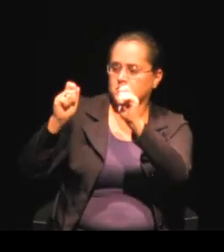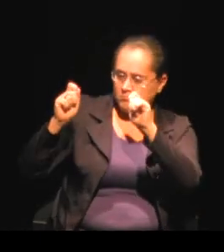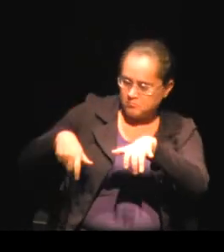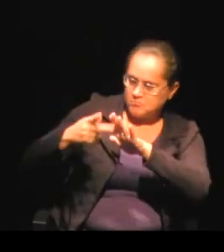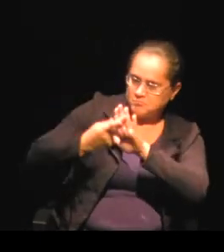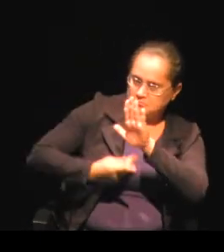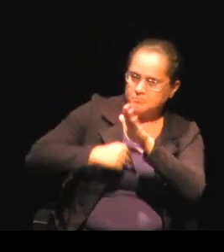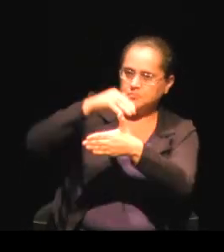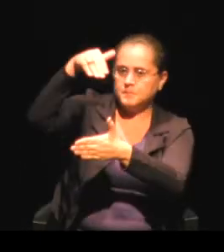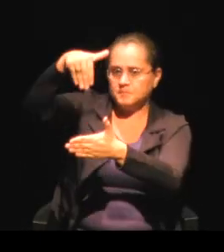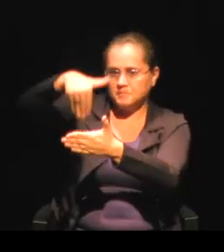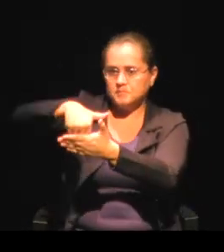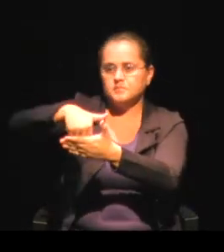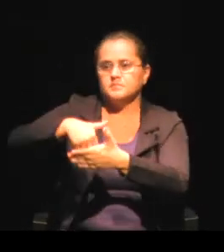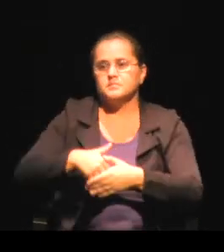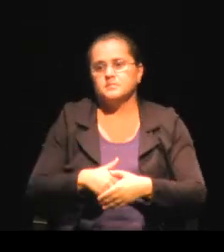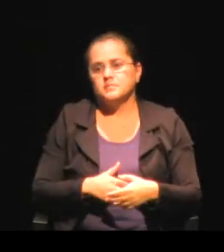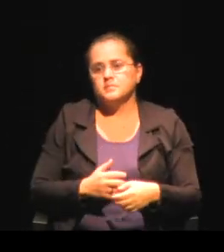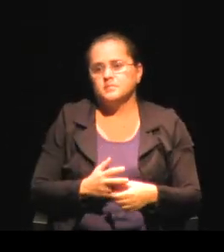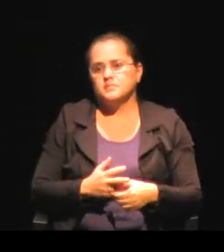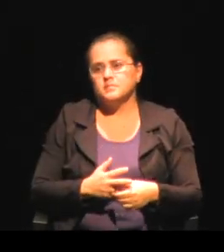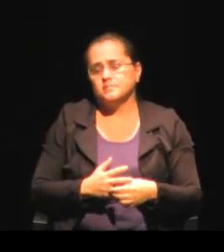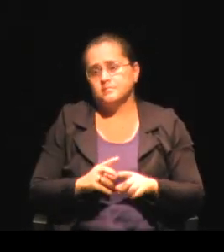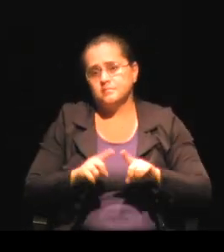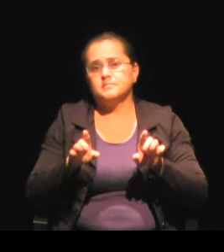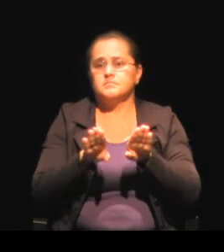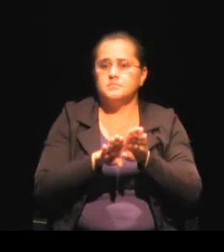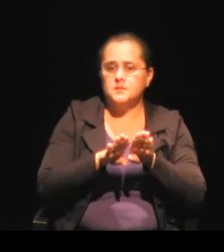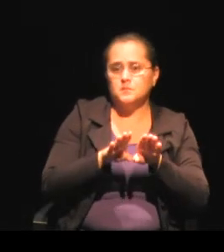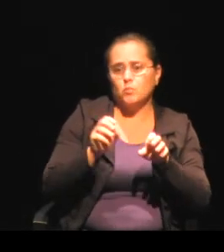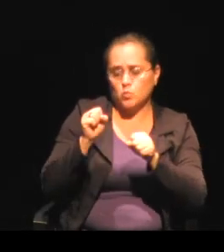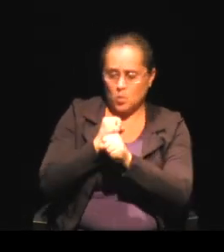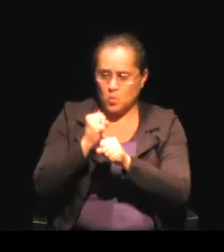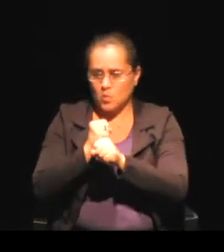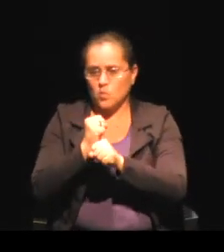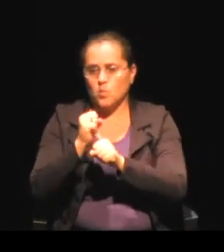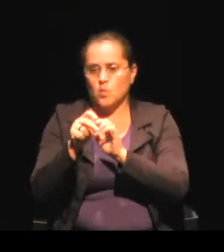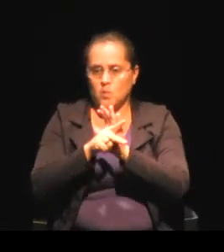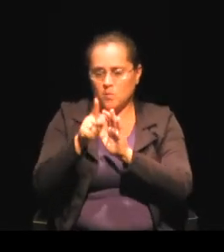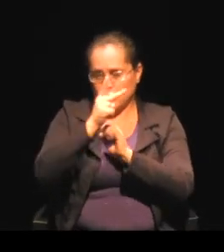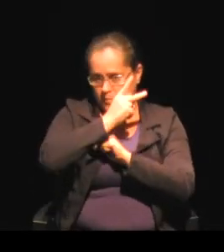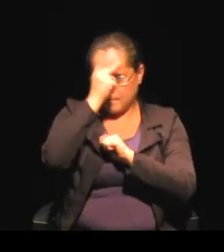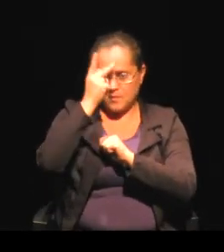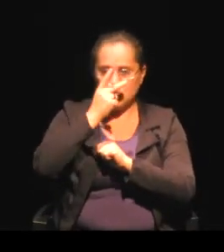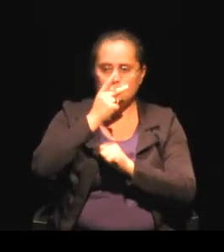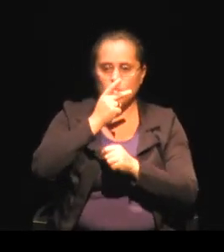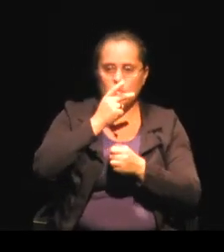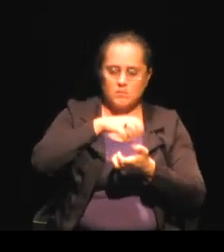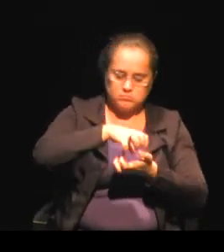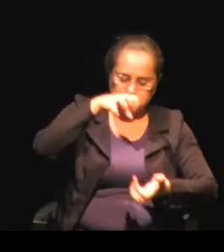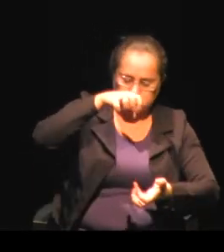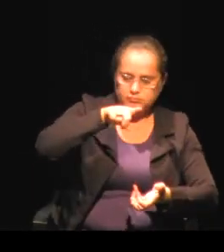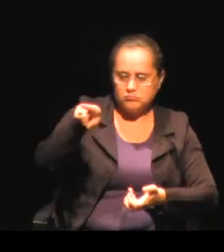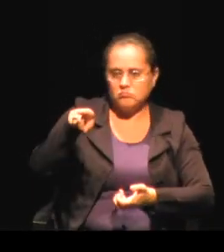um edifício que abrigasse o programa, afinal, que ele respondia aqui, mas, ao mesmo tempo, construir um vazio. Quer dizer, construir